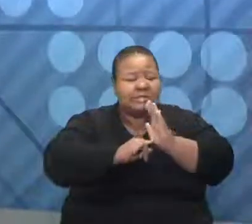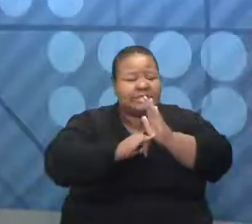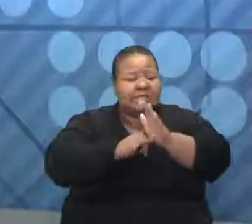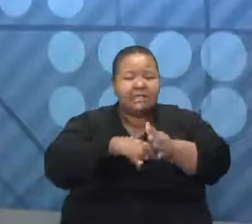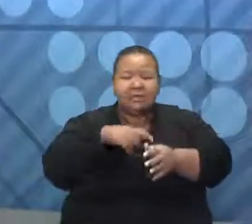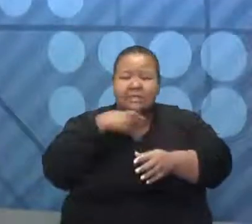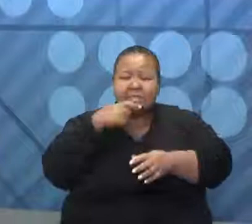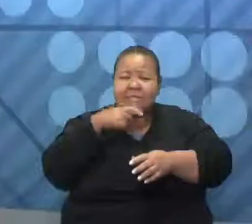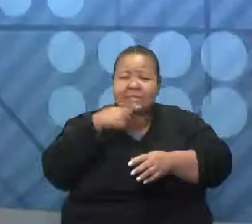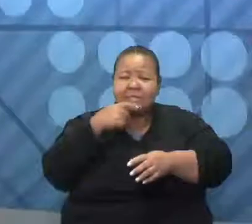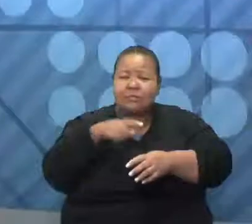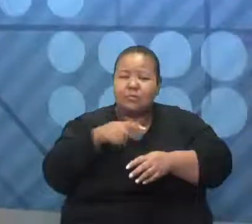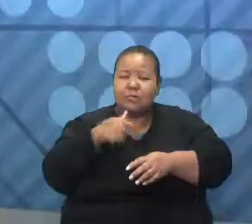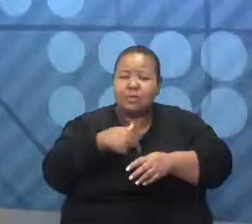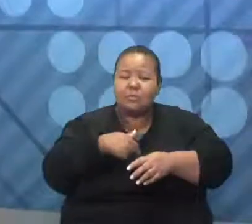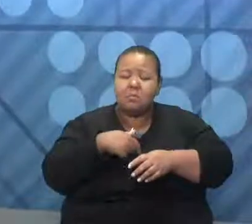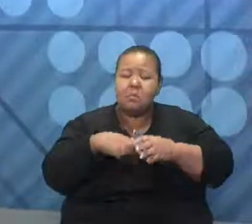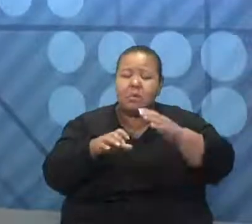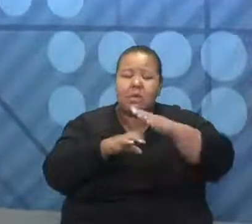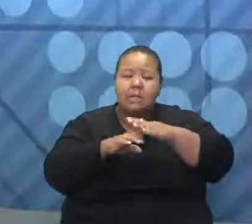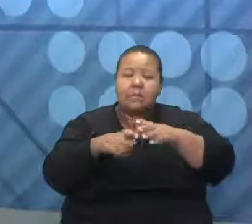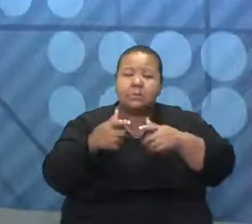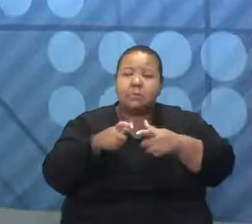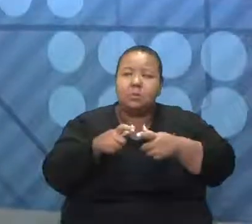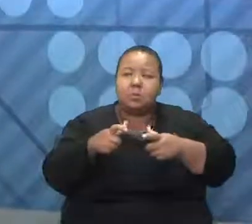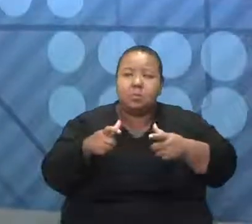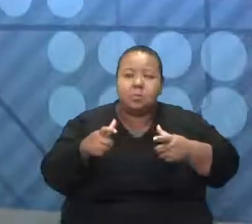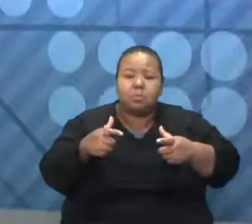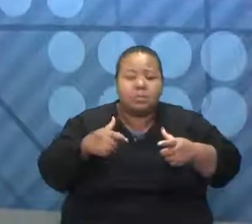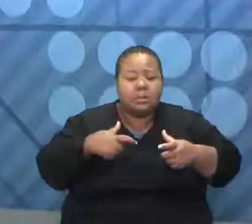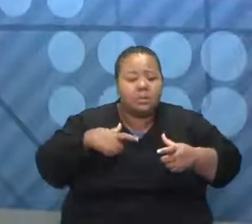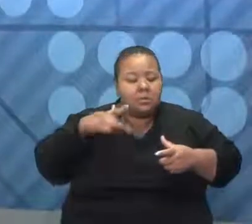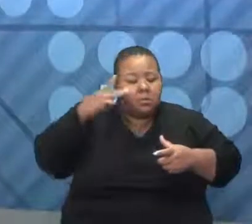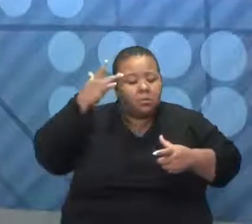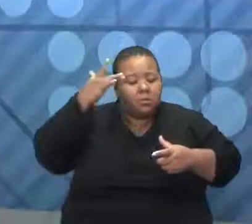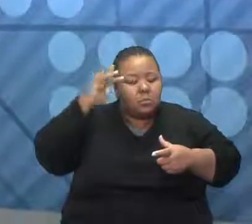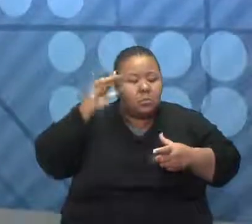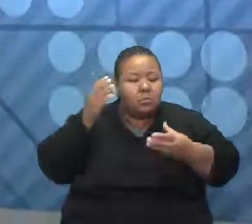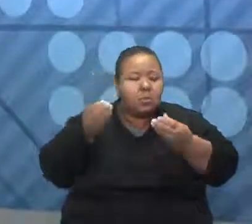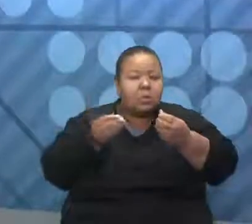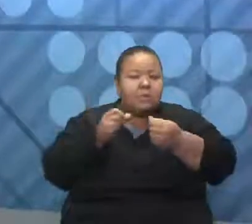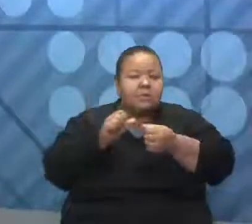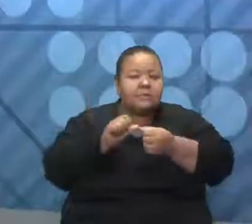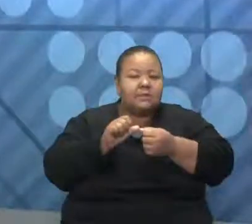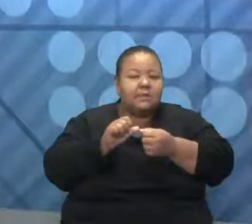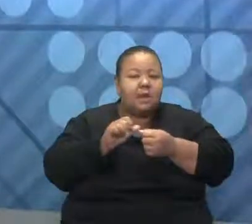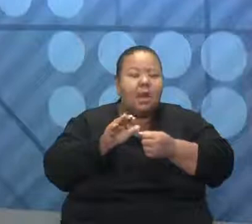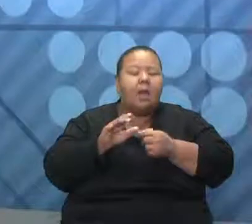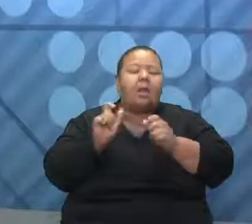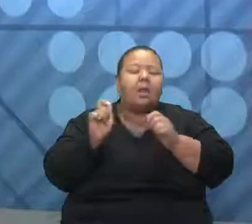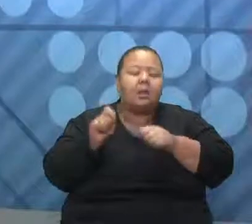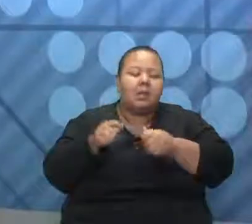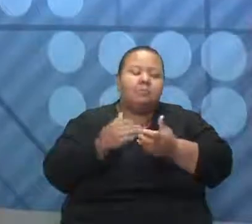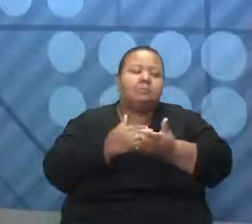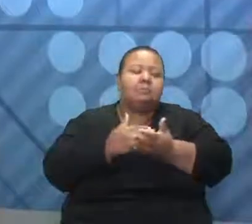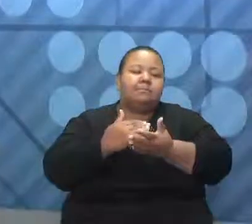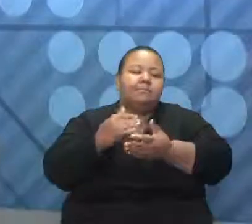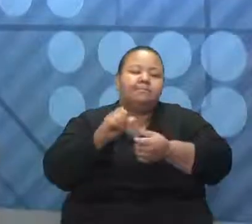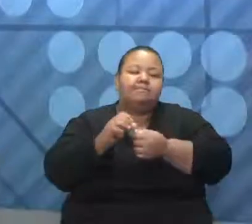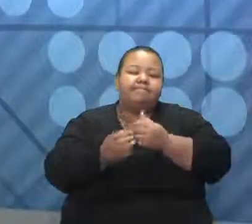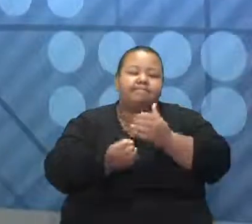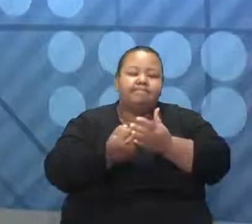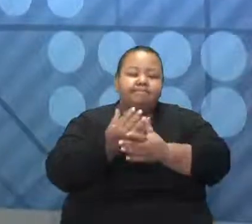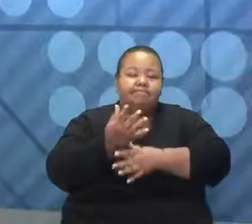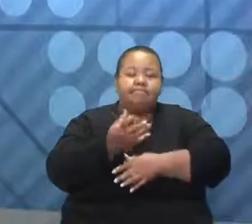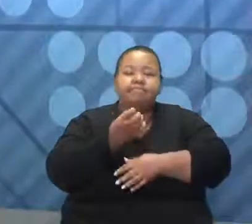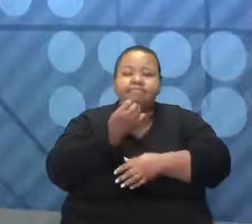foi crescendo e eu não sei como fazer isso. Ela falou assim, por que não? Vou começar a implantar esses indicadores. Nunca é